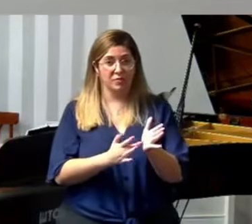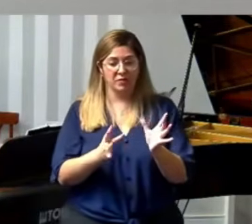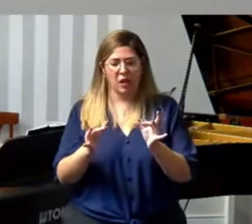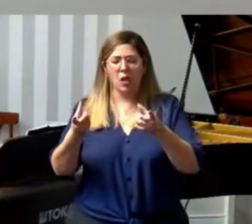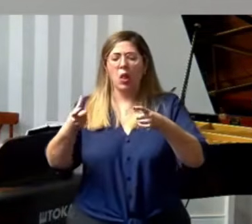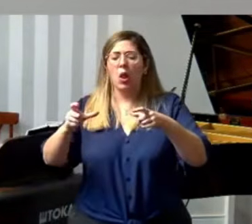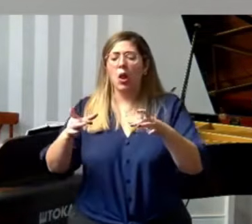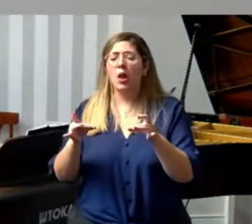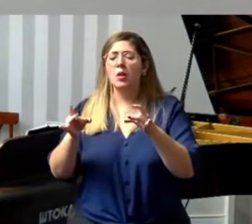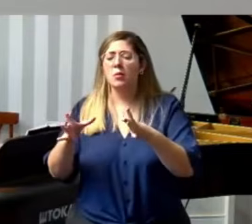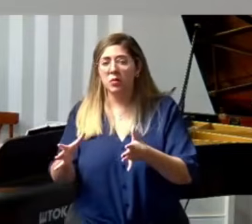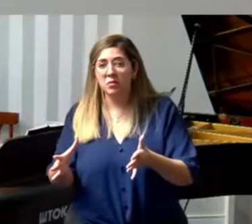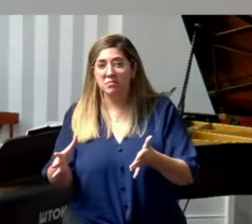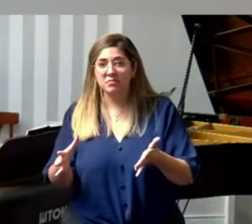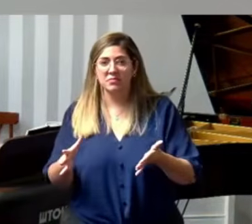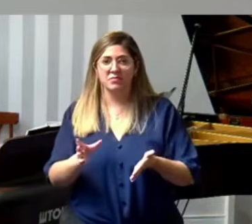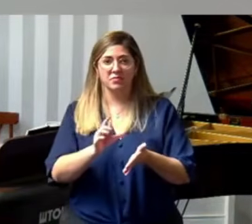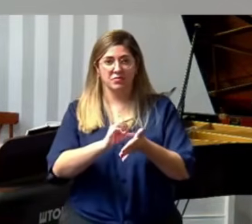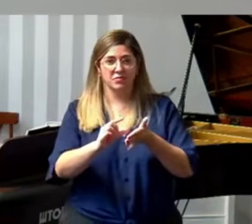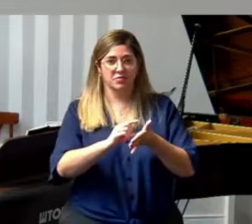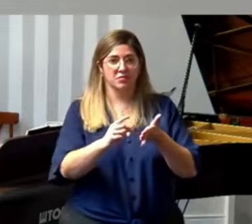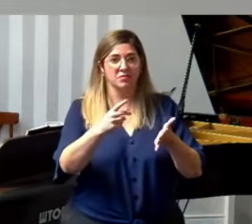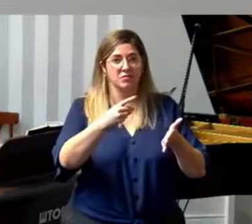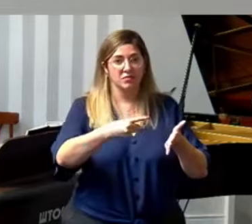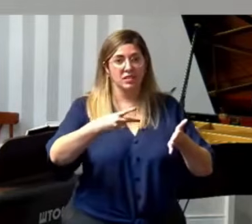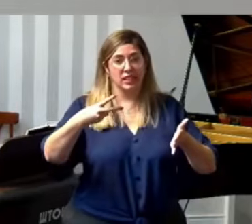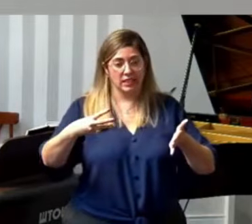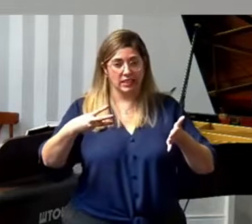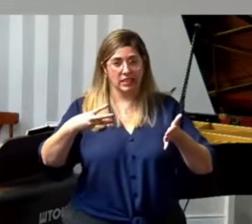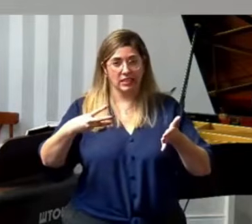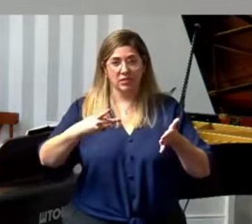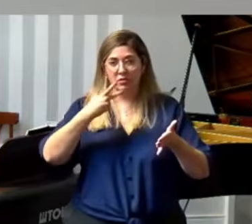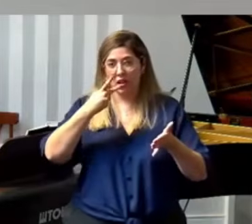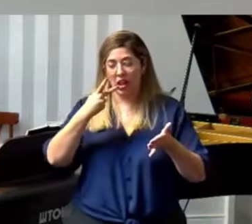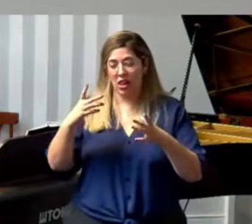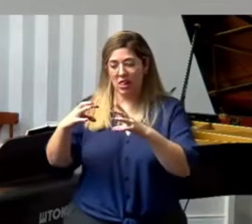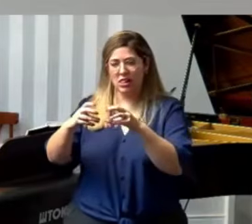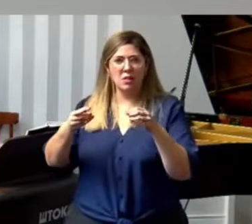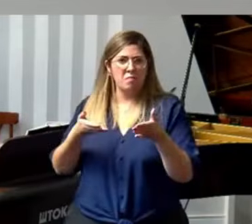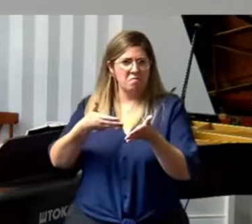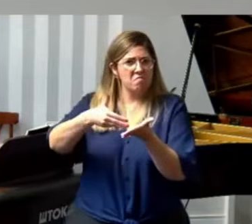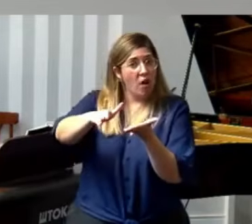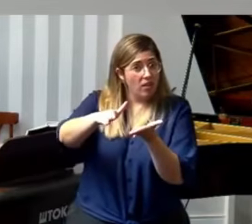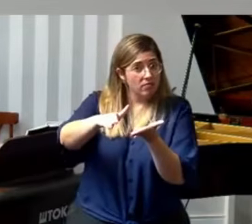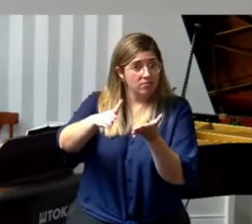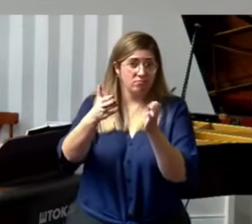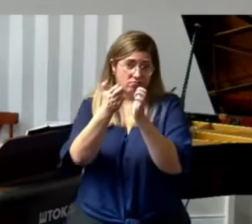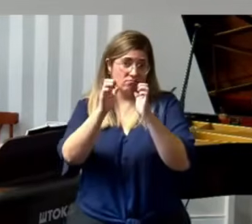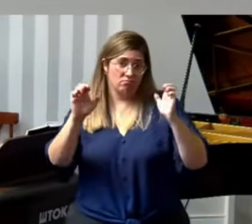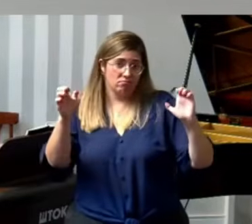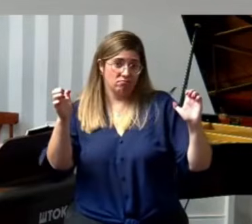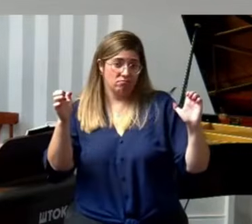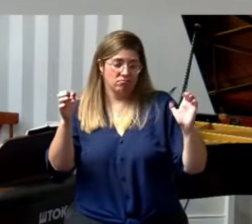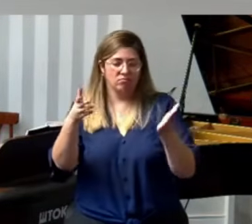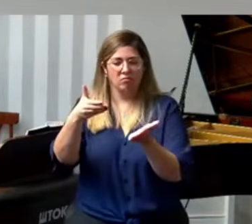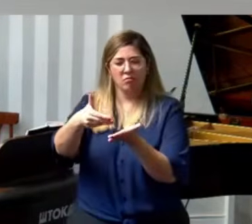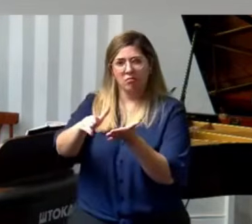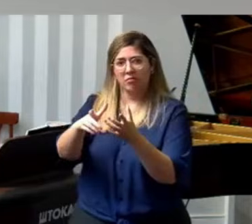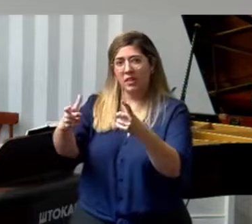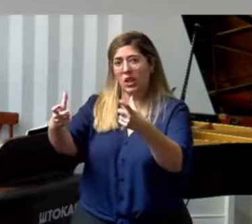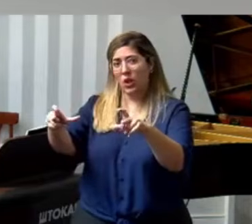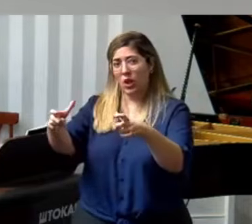para a terra da qual havia sido tomado. É para ali que Adão está sendo expulso, para fora do jardim. Mas é uma